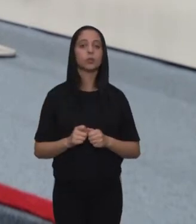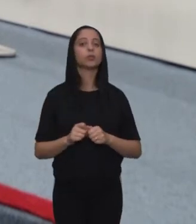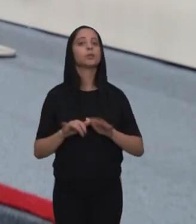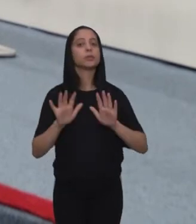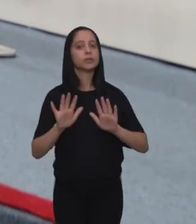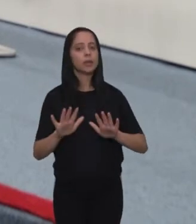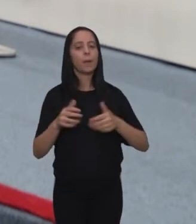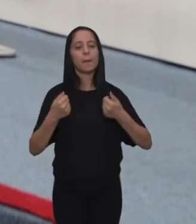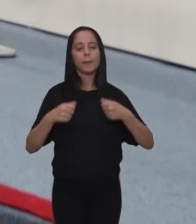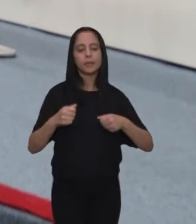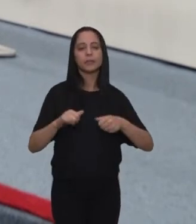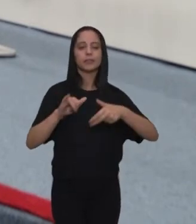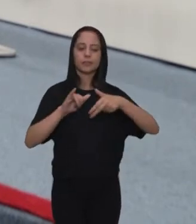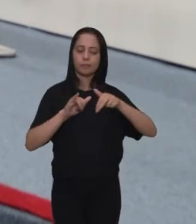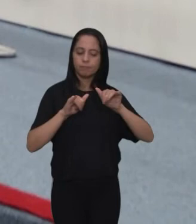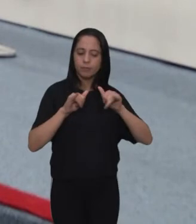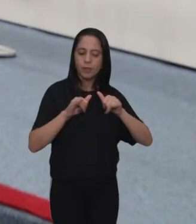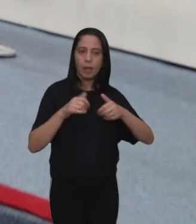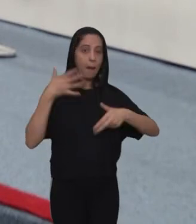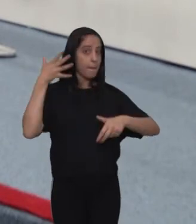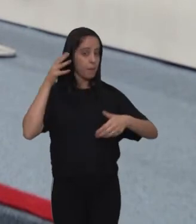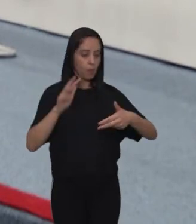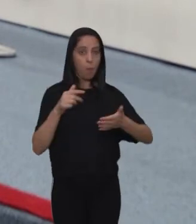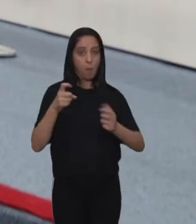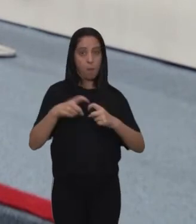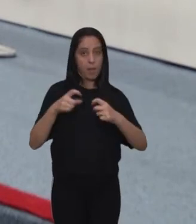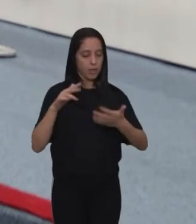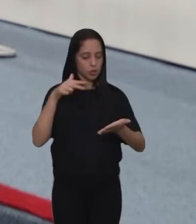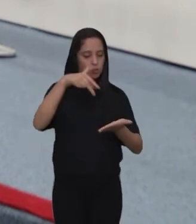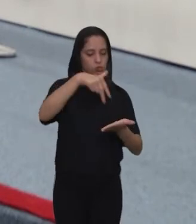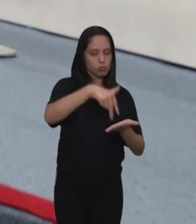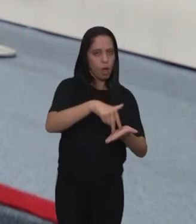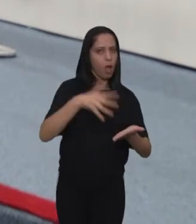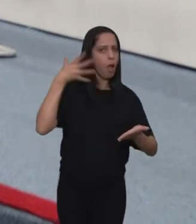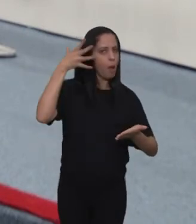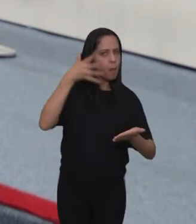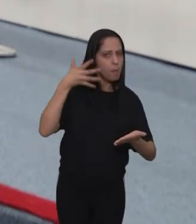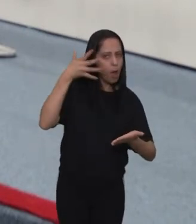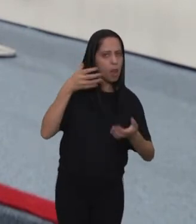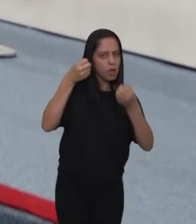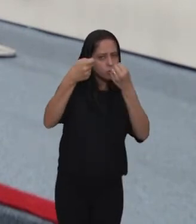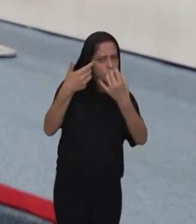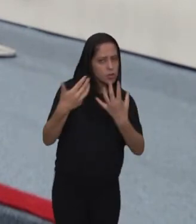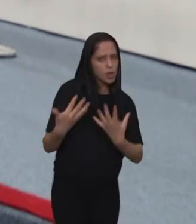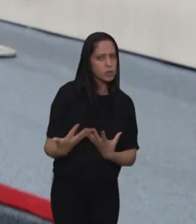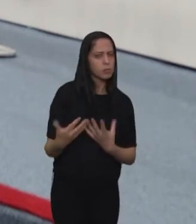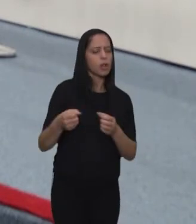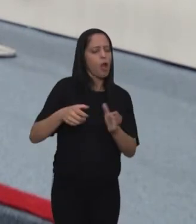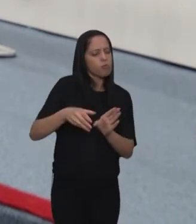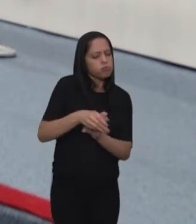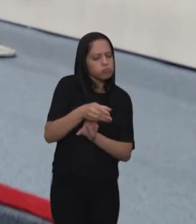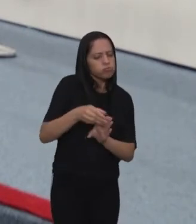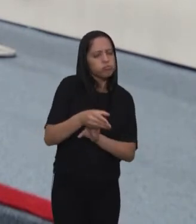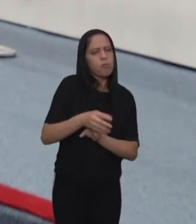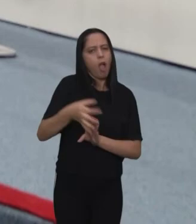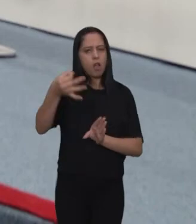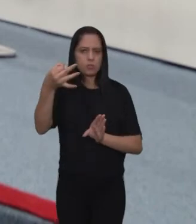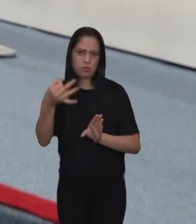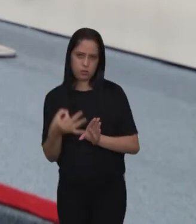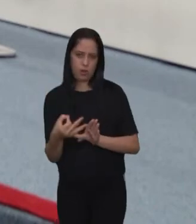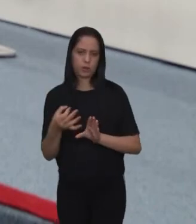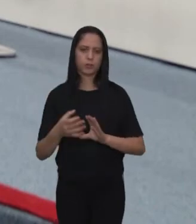lesões verrugosas com sangramento com coceira tão fazer essa prevenção e essa orientação